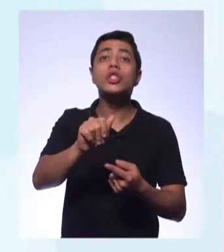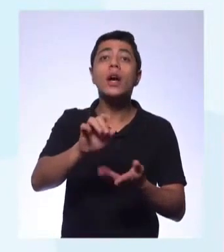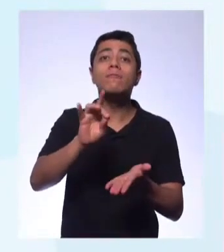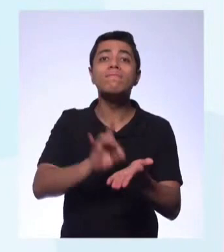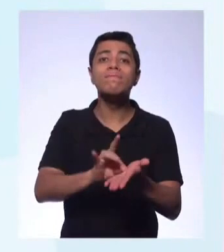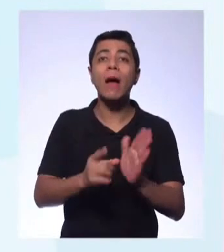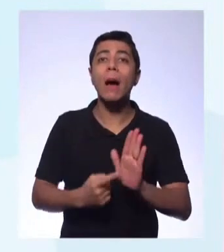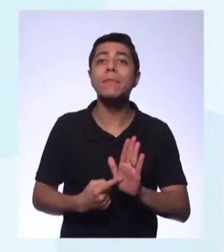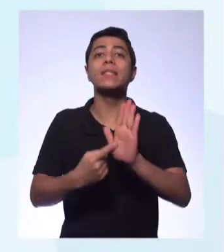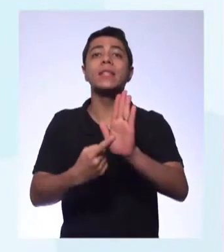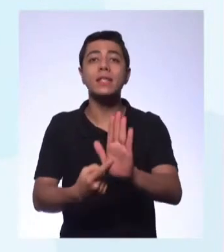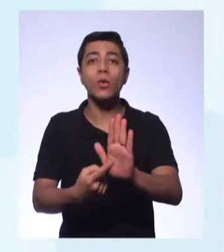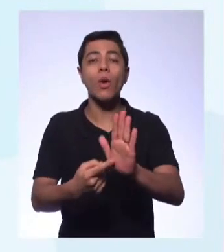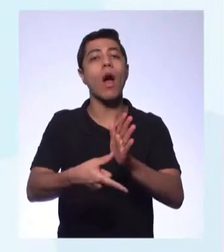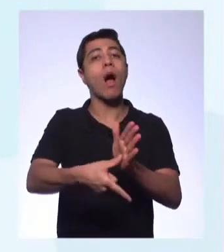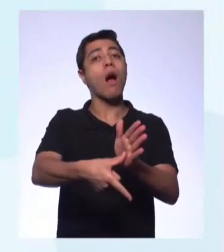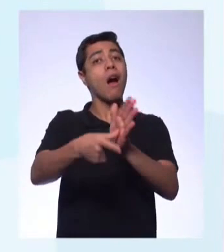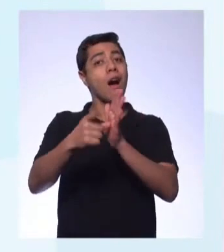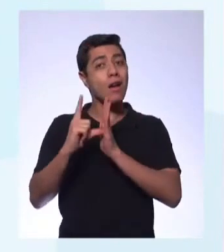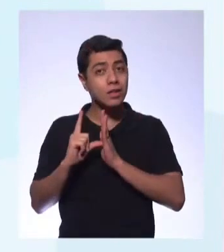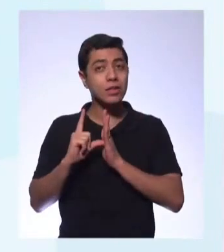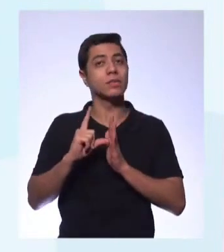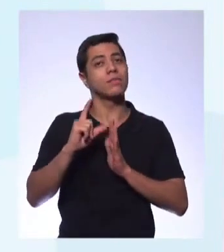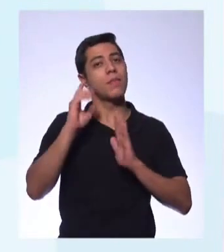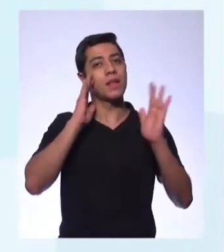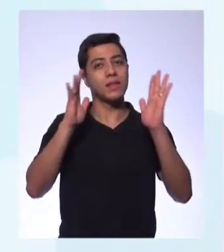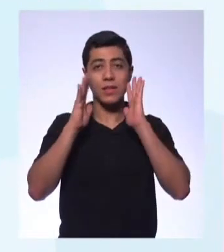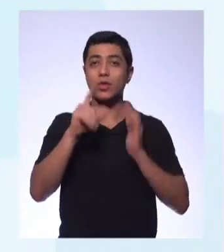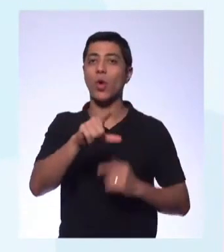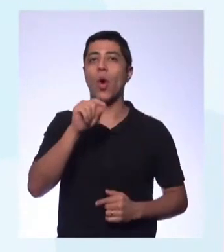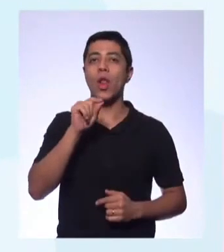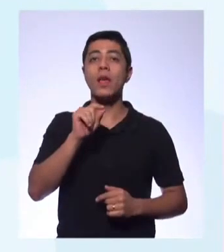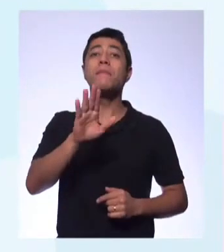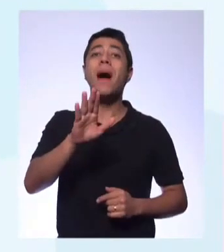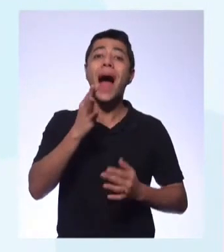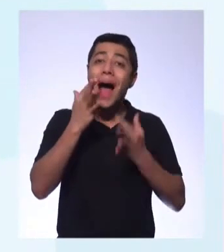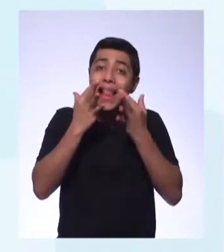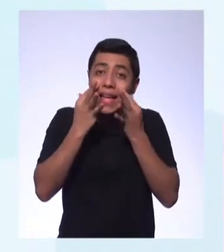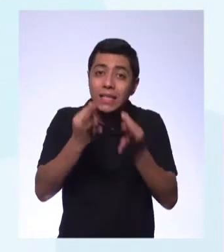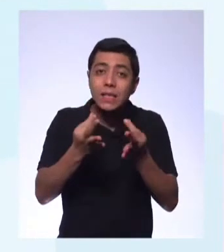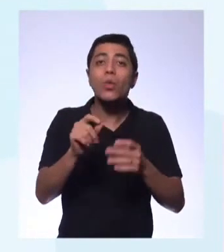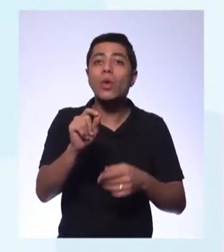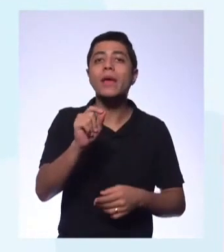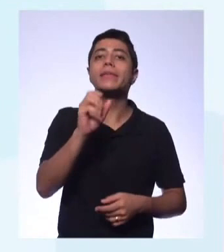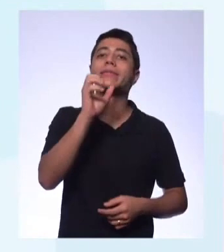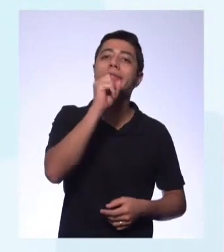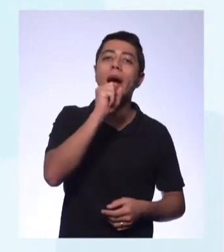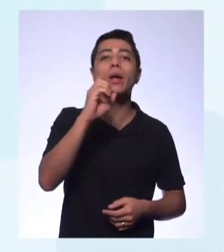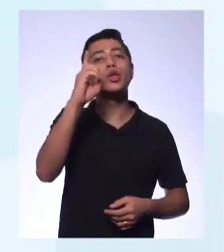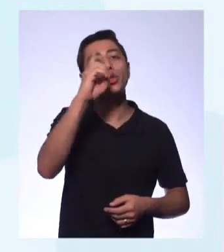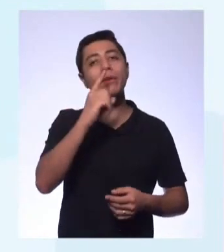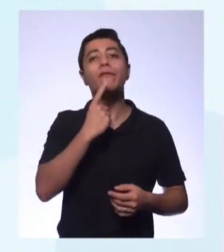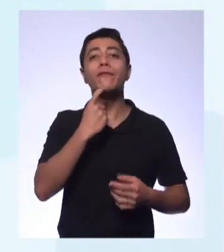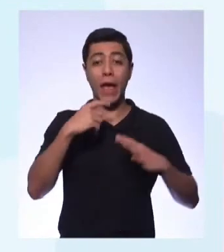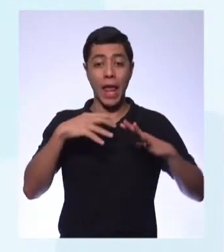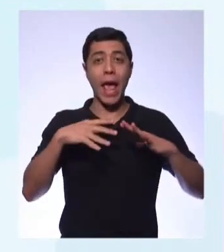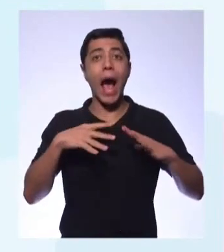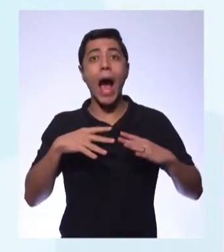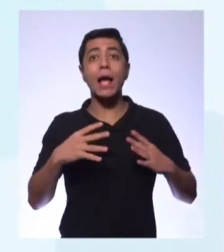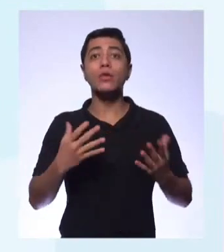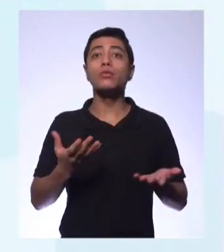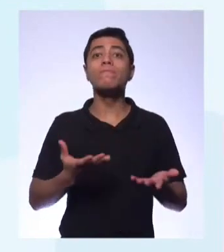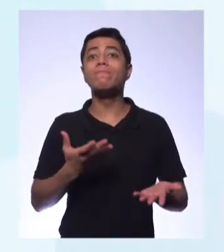Considerando feriados, finais de semana e temporadas de férias, evitando que o evento de vocês se realize em uma data na qual a localidade